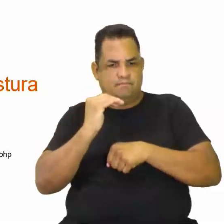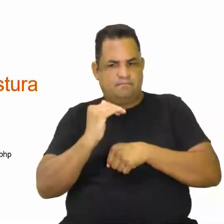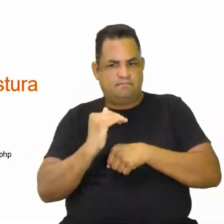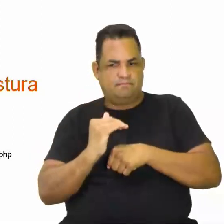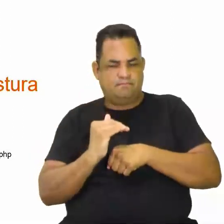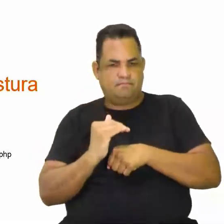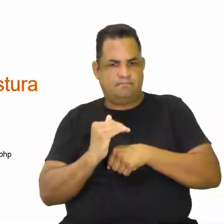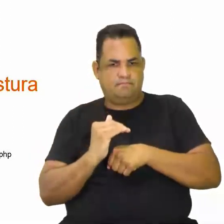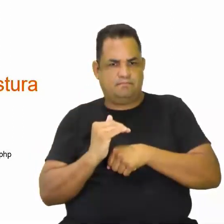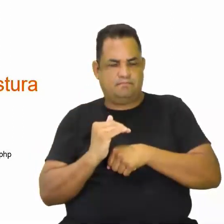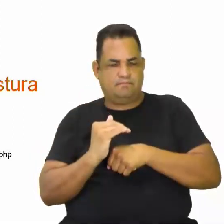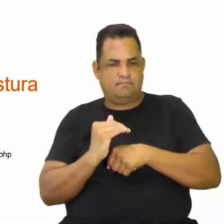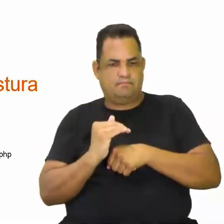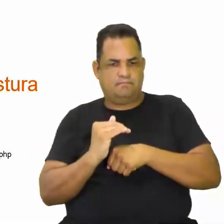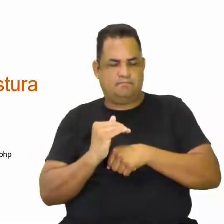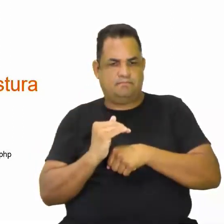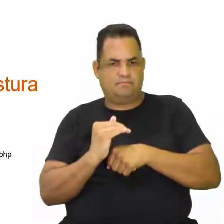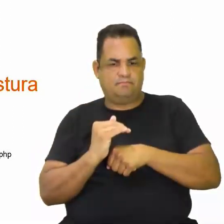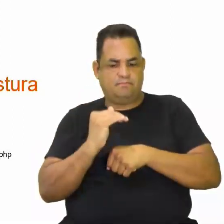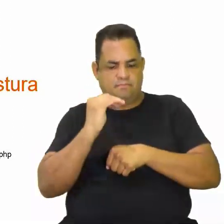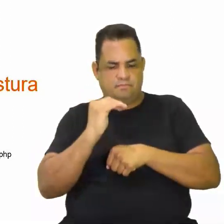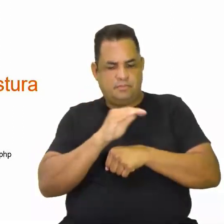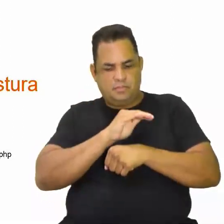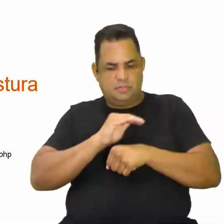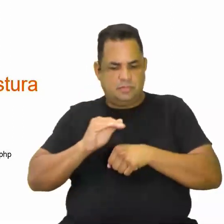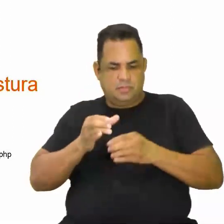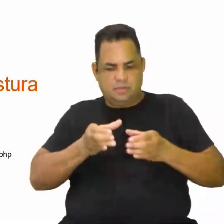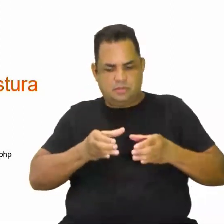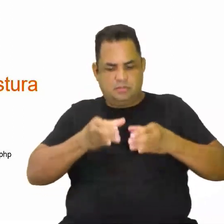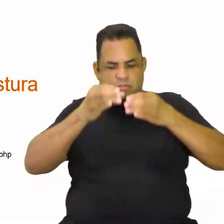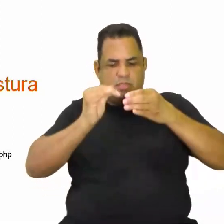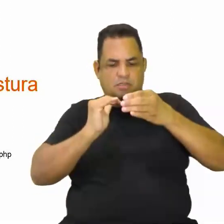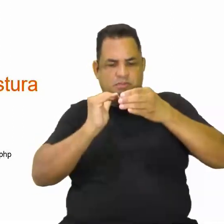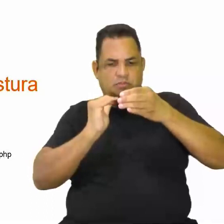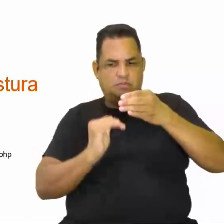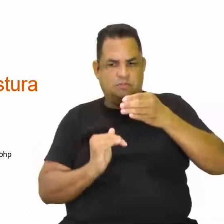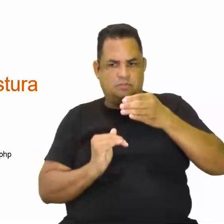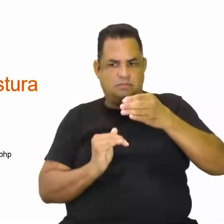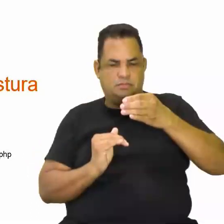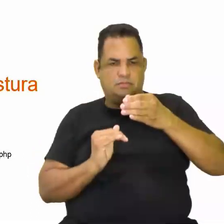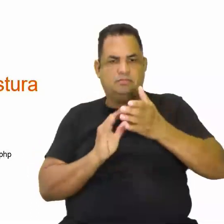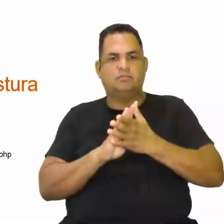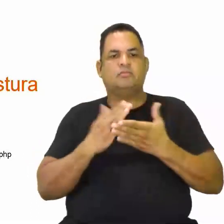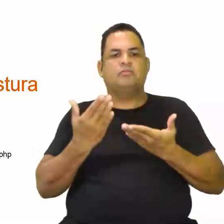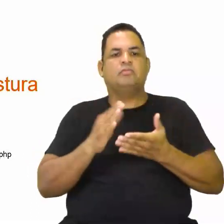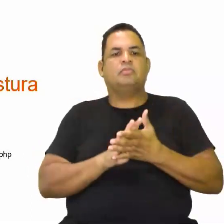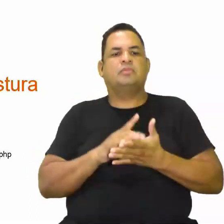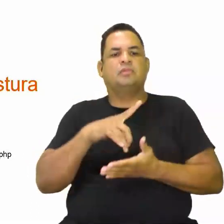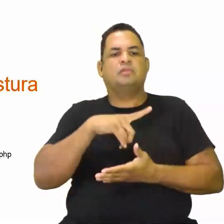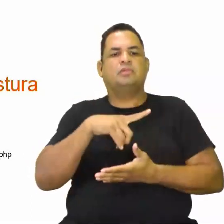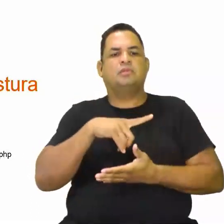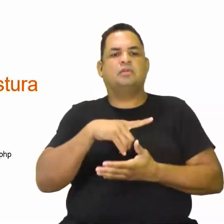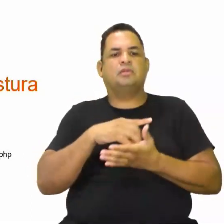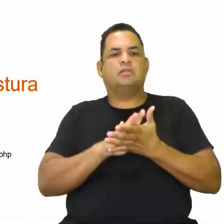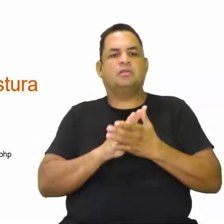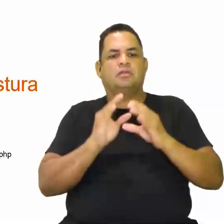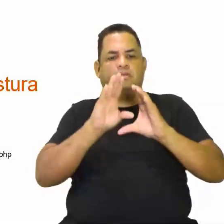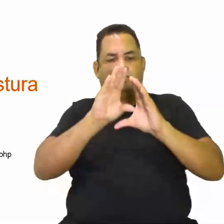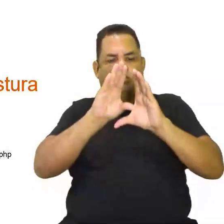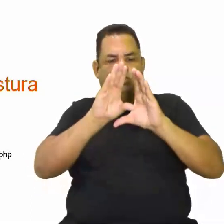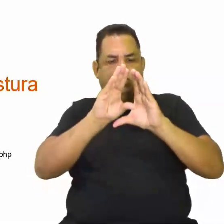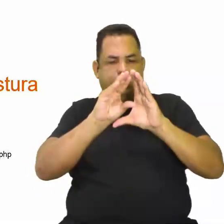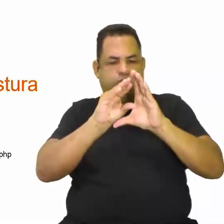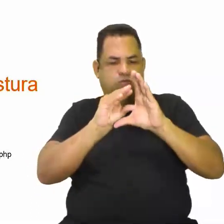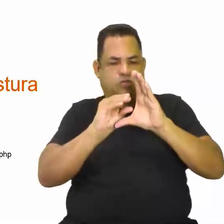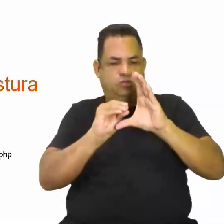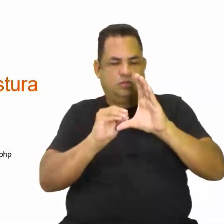tendência é ele depositar no fundo do recipiente. Então, para isso, nós chamamos que decantação é